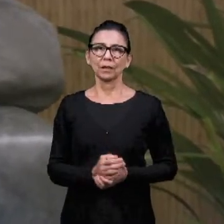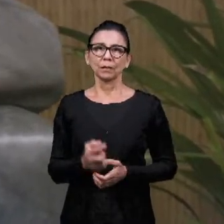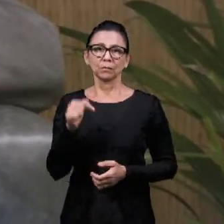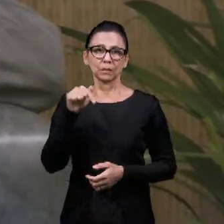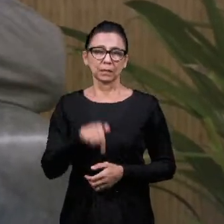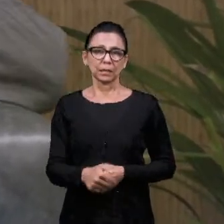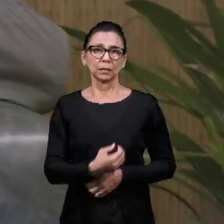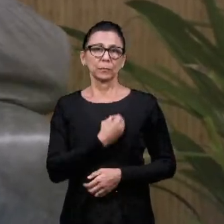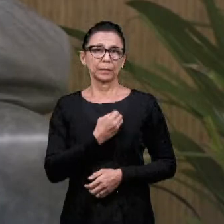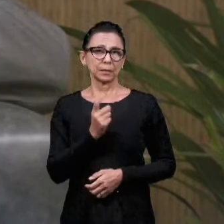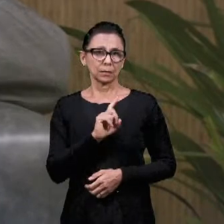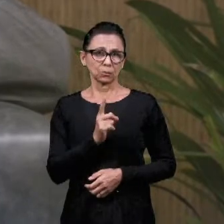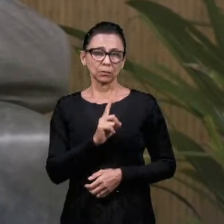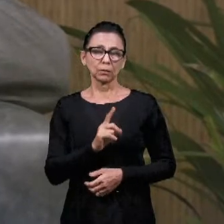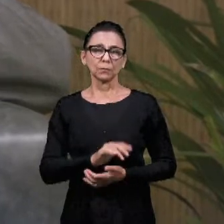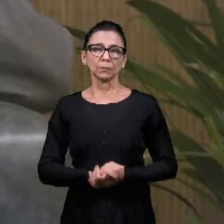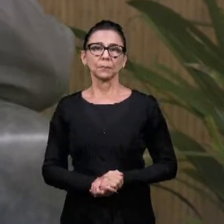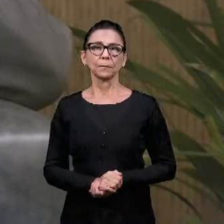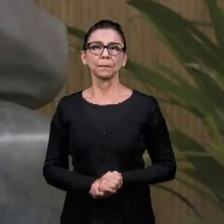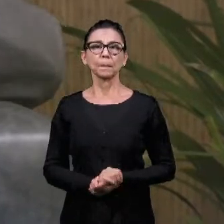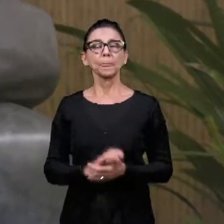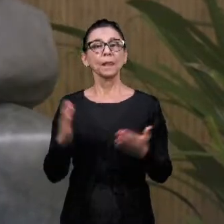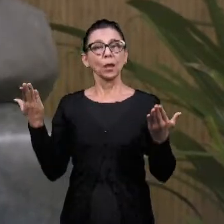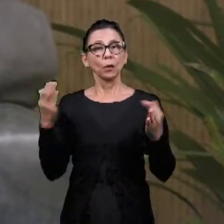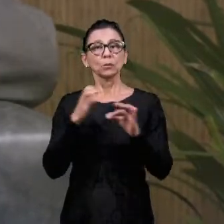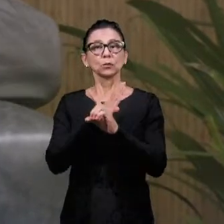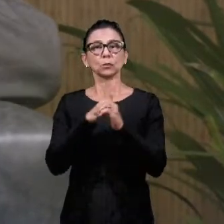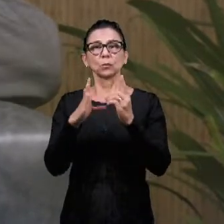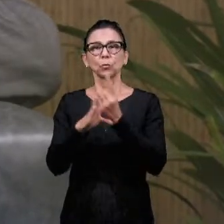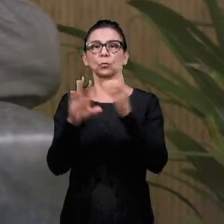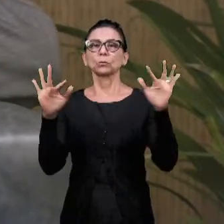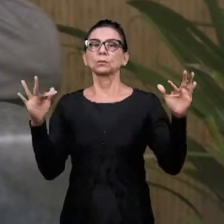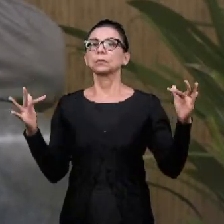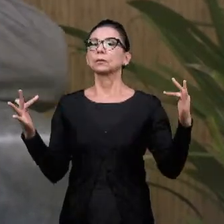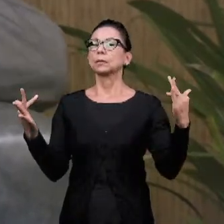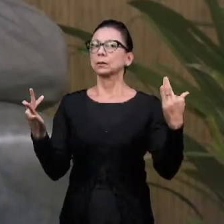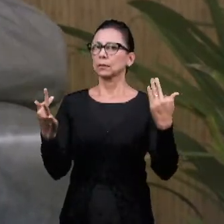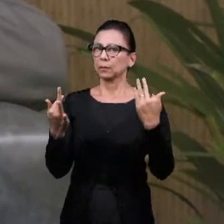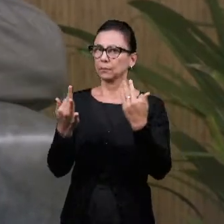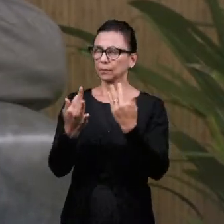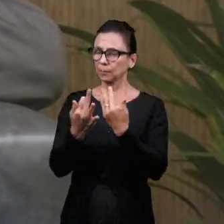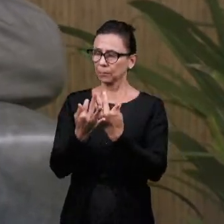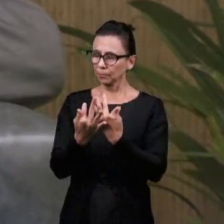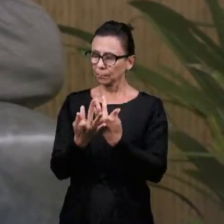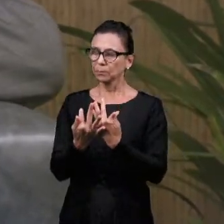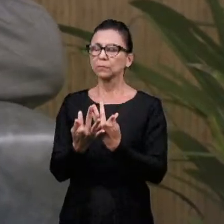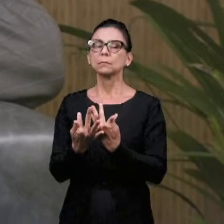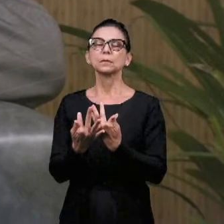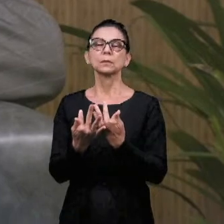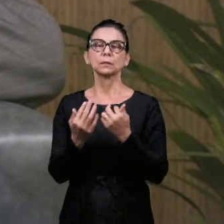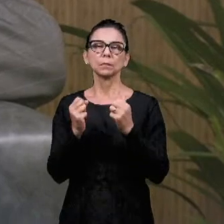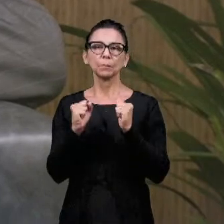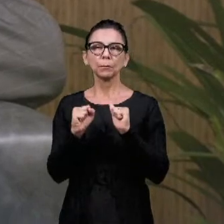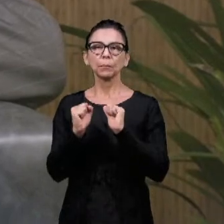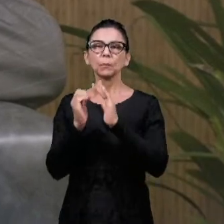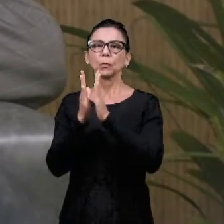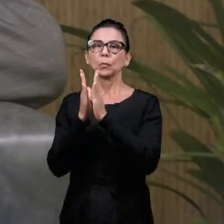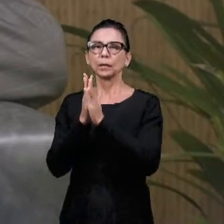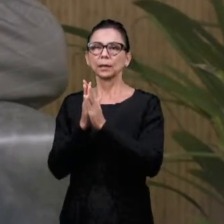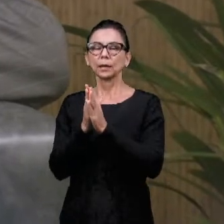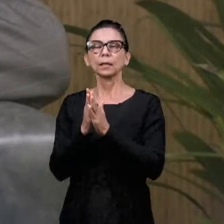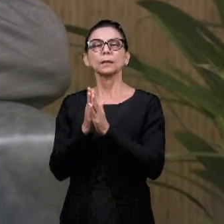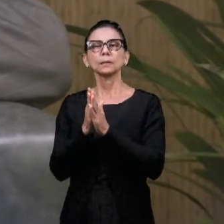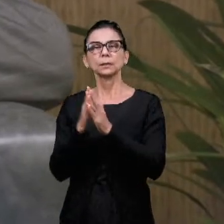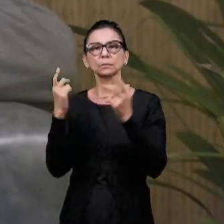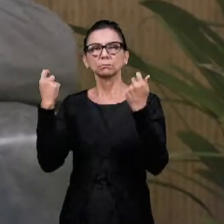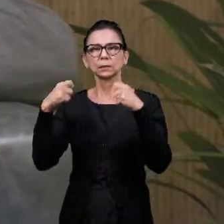Sim. E neste culto da família, eles vão poder colocar também suas necessidades próprias. Às vezes até